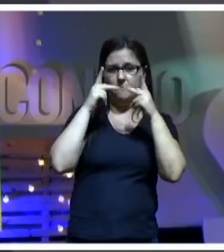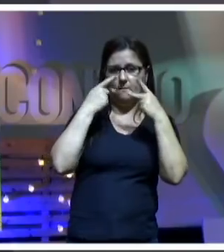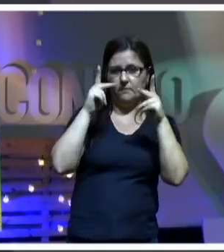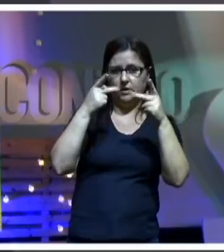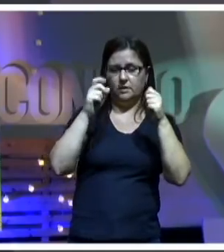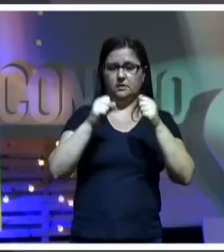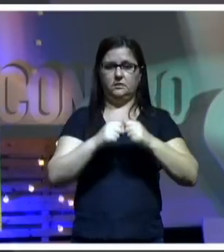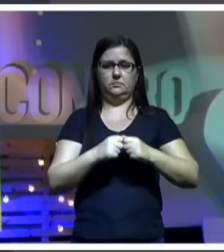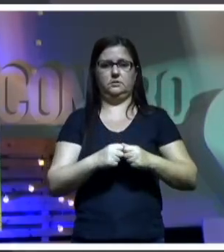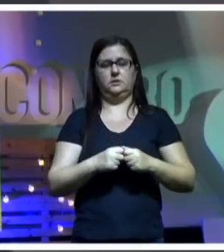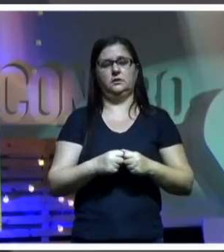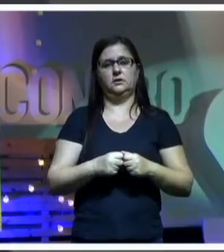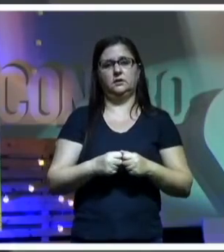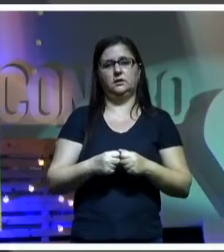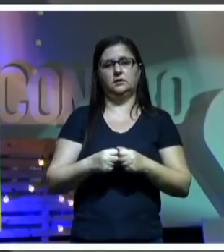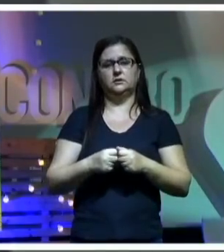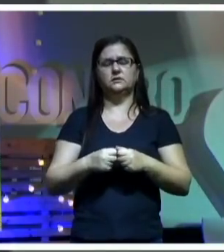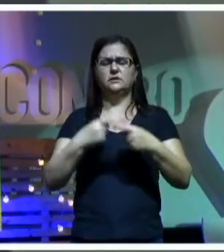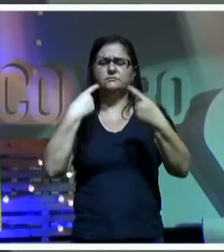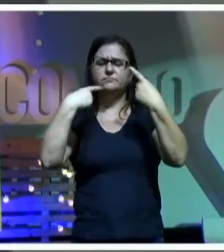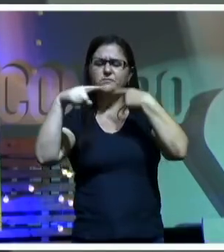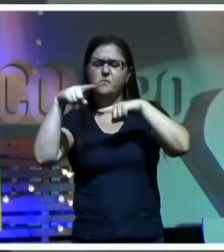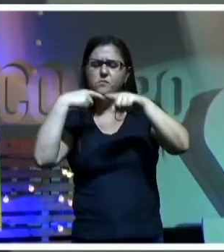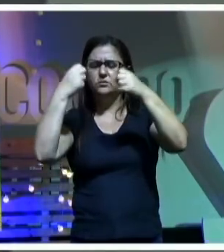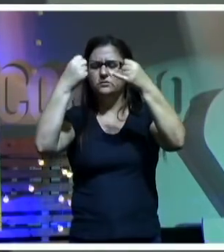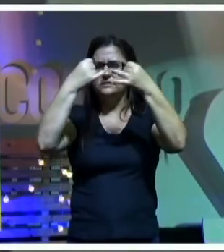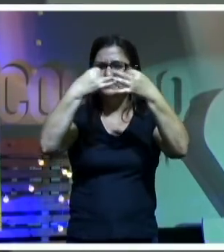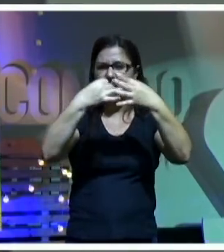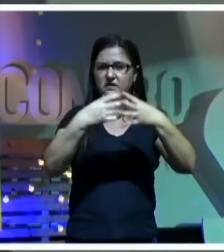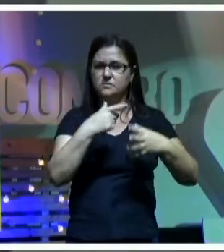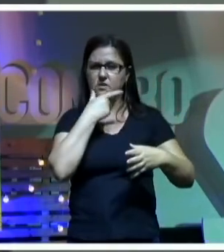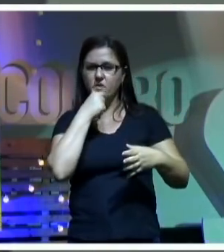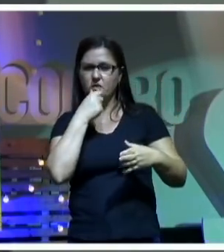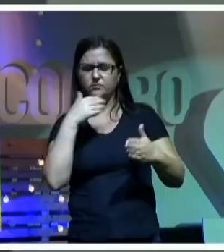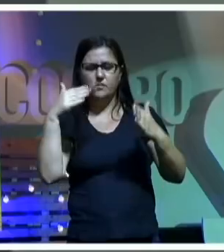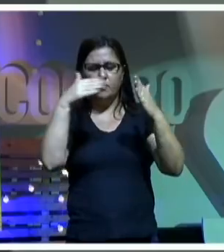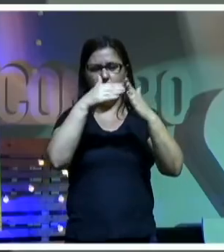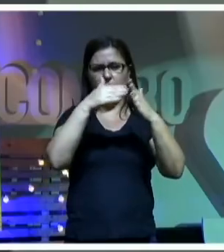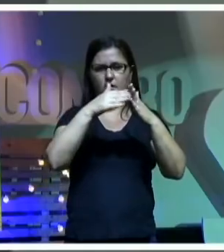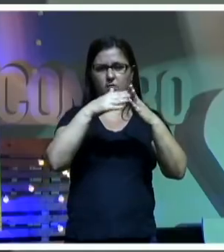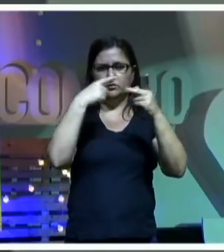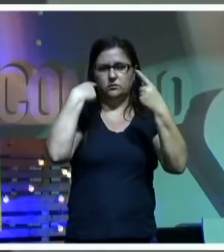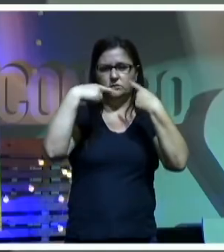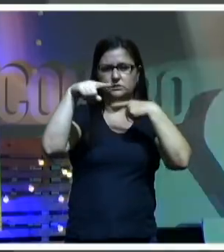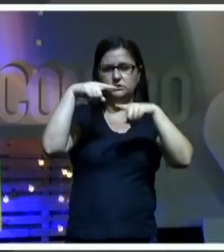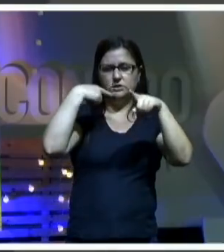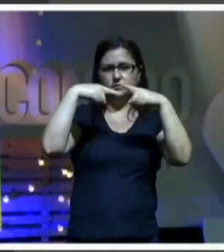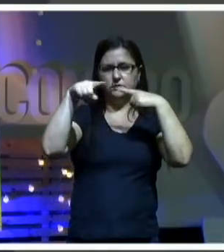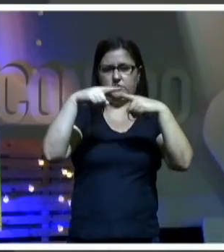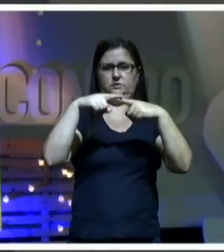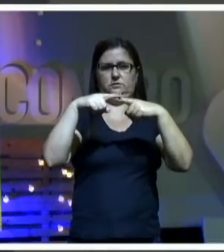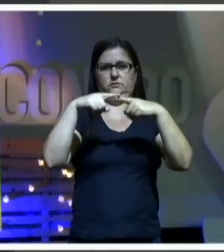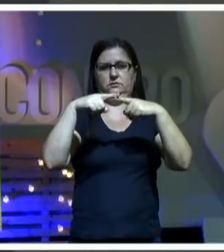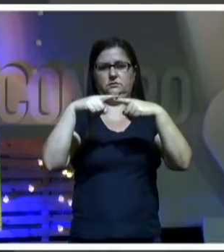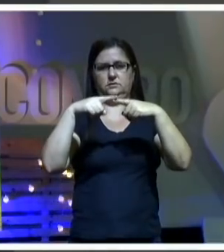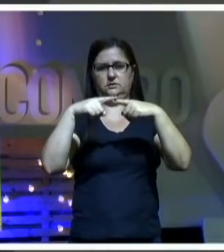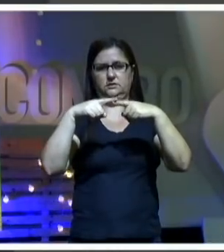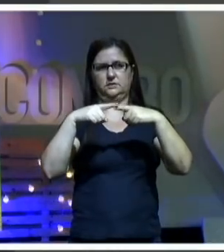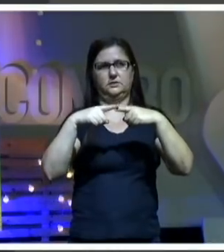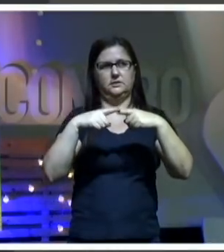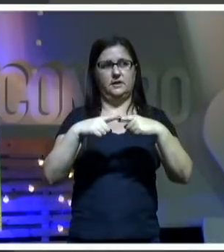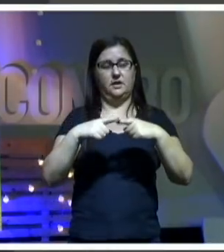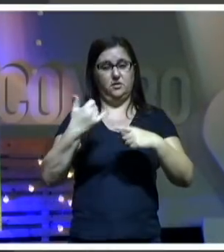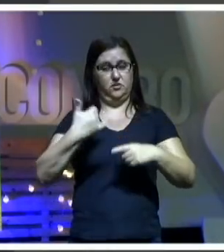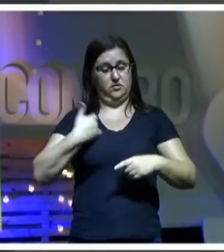ademar falando da música a última que a gente cantou que eu sou mais novo que a